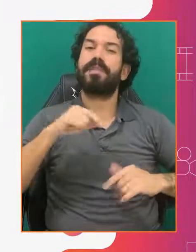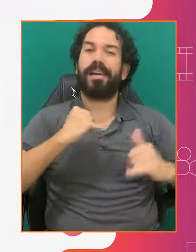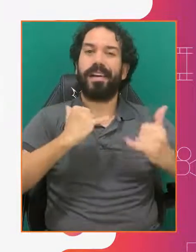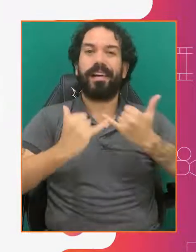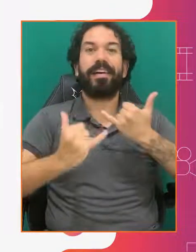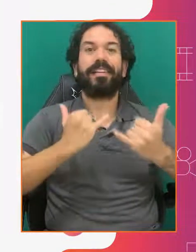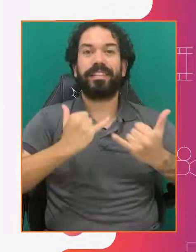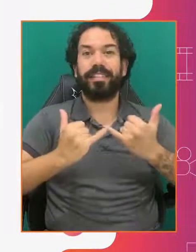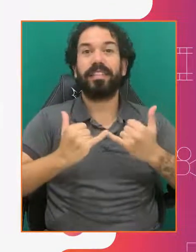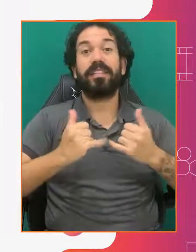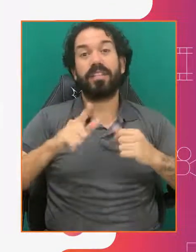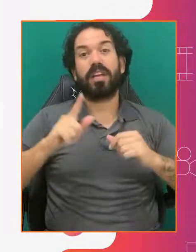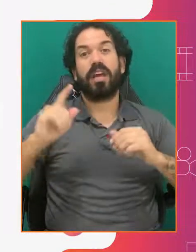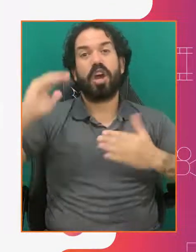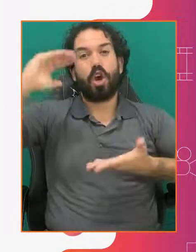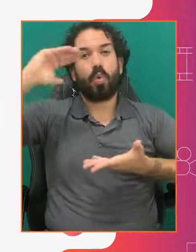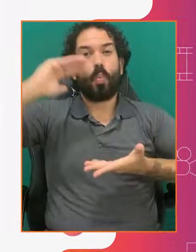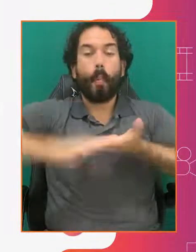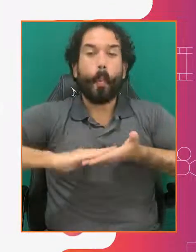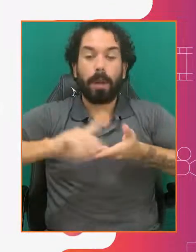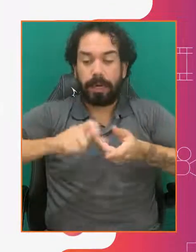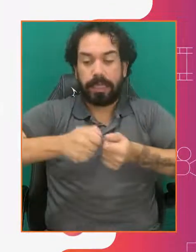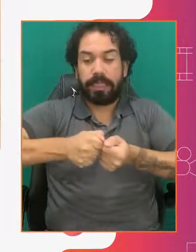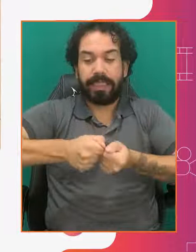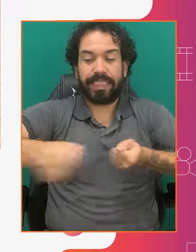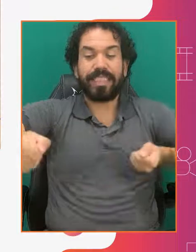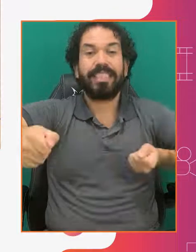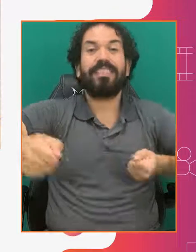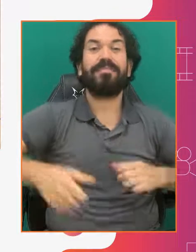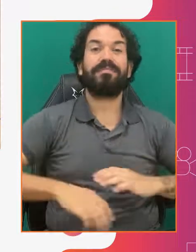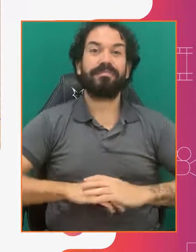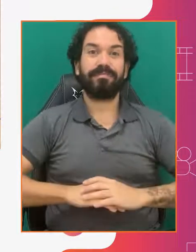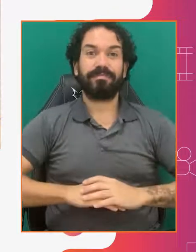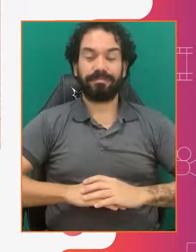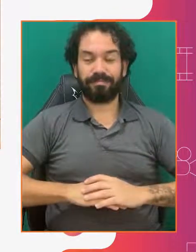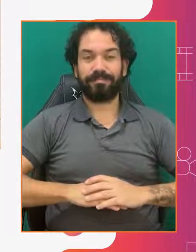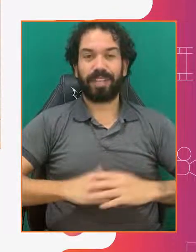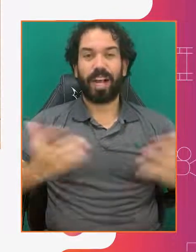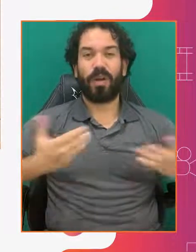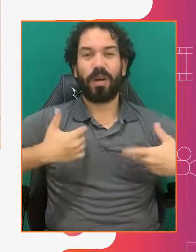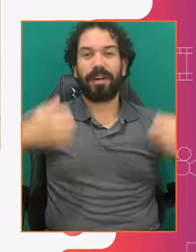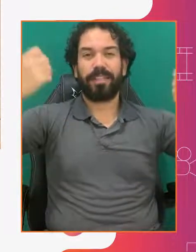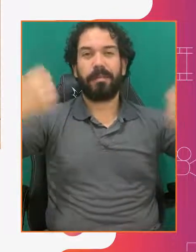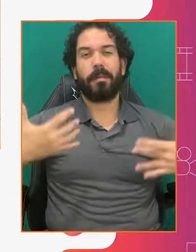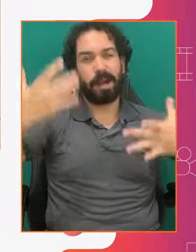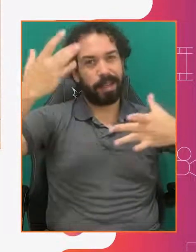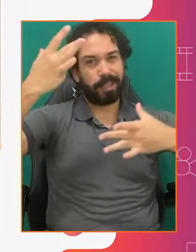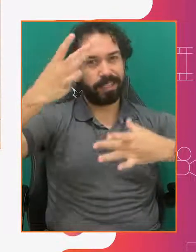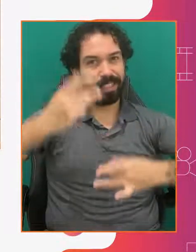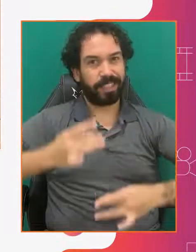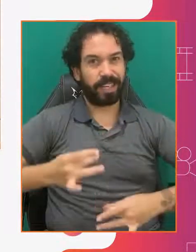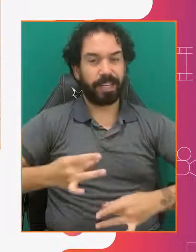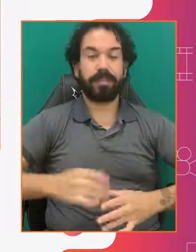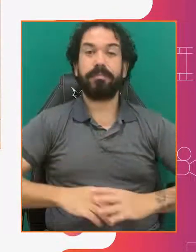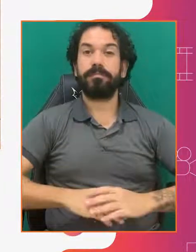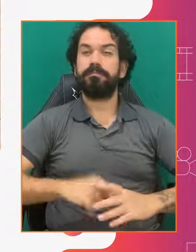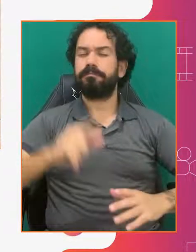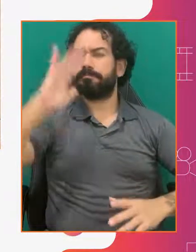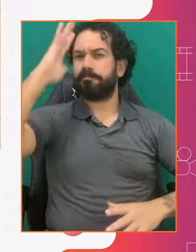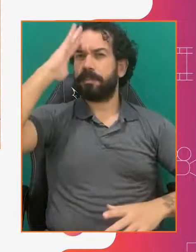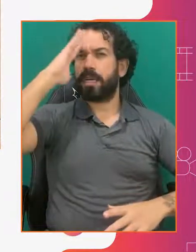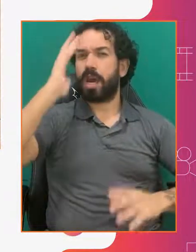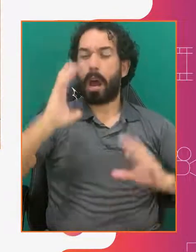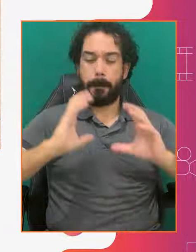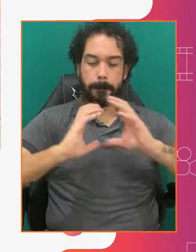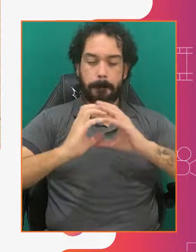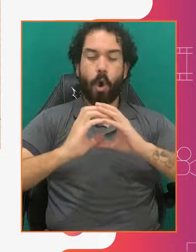um exemplo do comprimir e esticar. Agora eu vou explicar com mais detalhes. Pensa numa bola